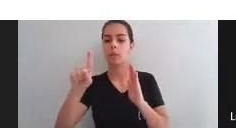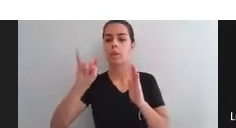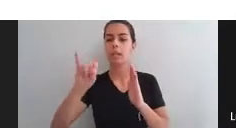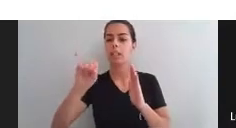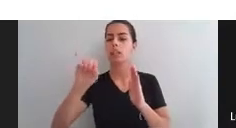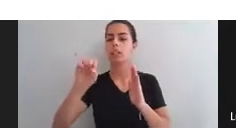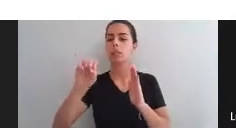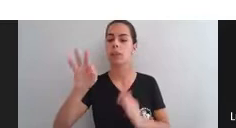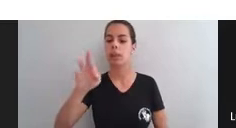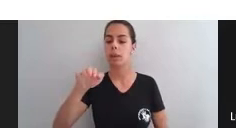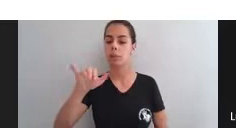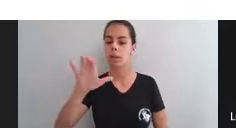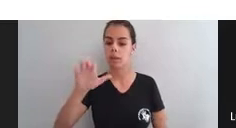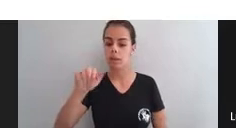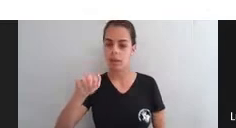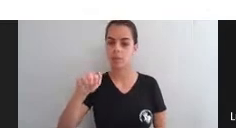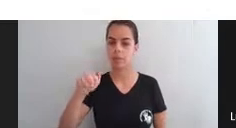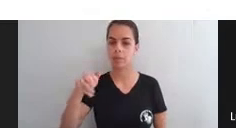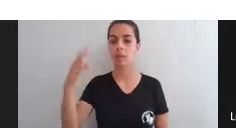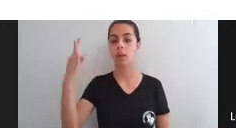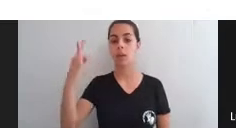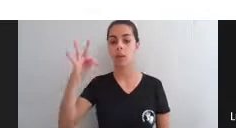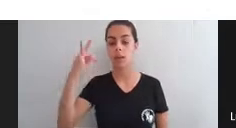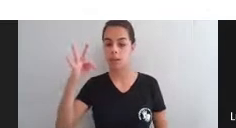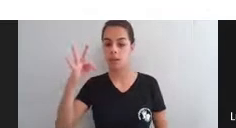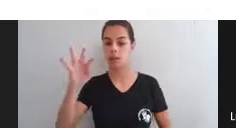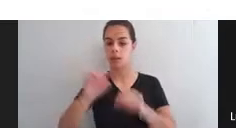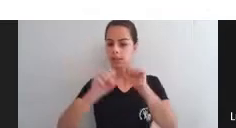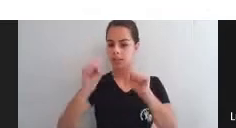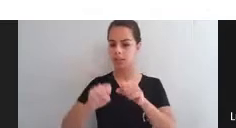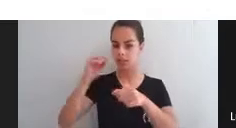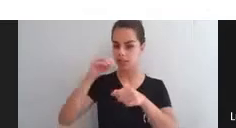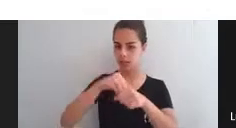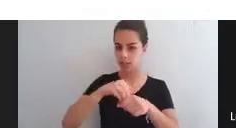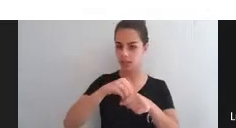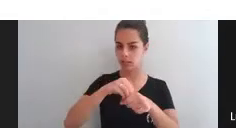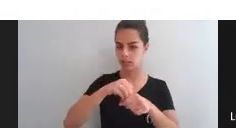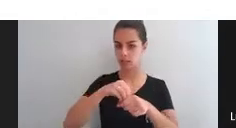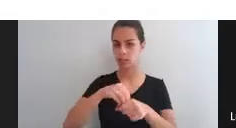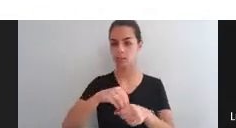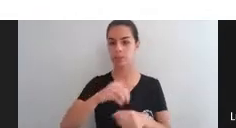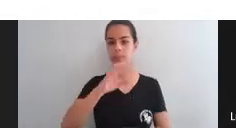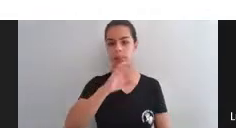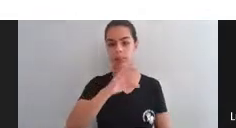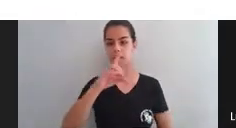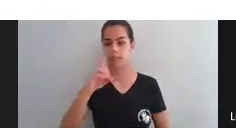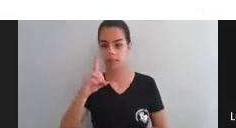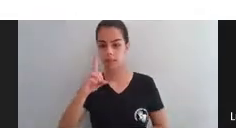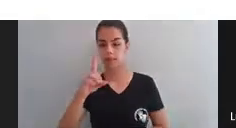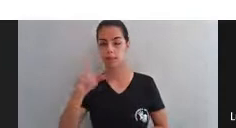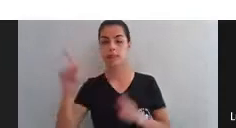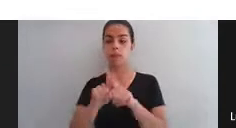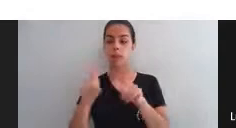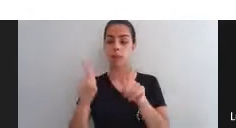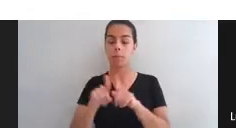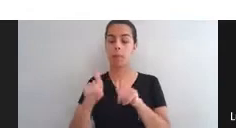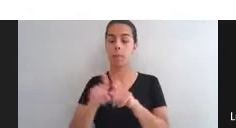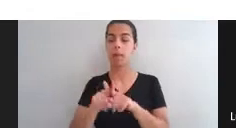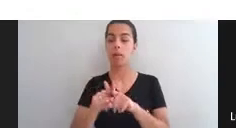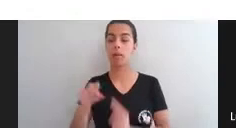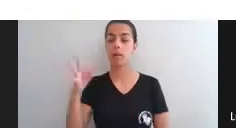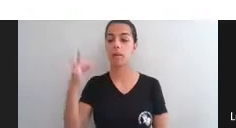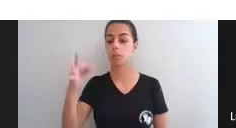sistema há trabalho realizado sobre o sistema, enquanto o calor é retirado, e ao mesmo tempo o